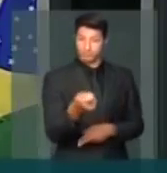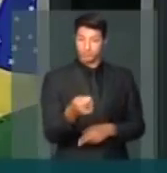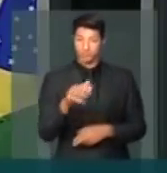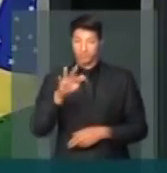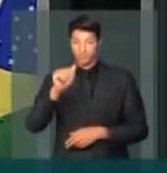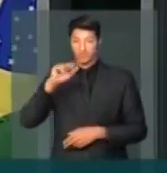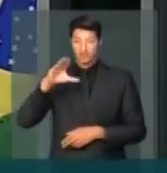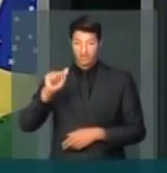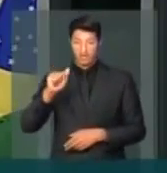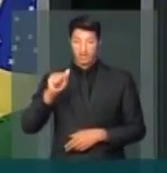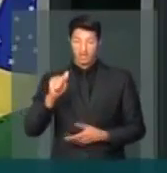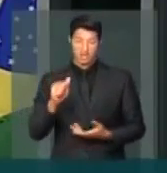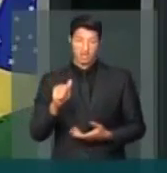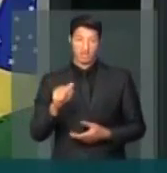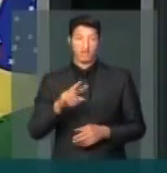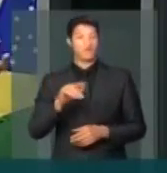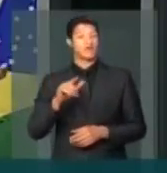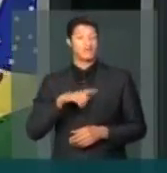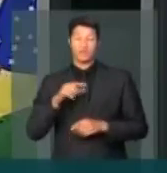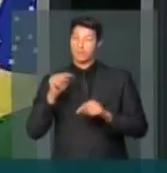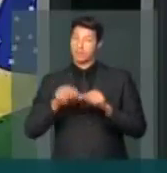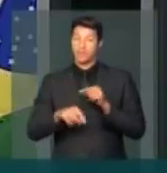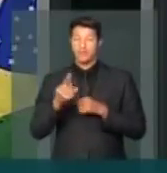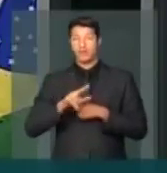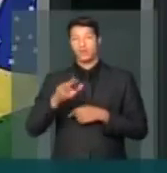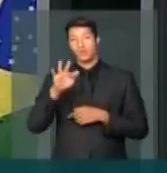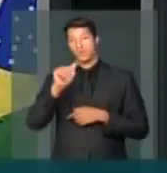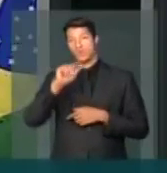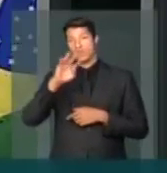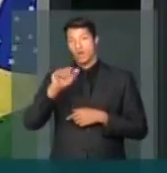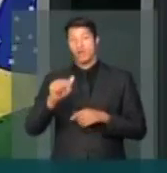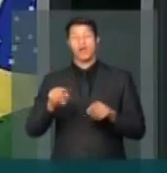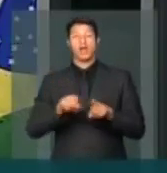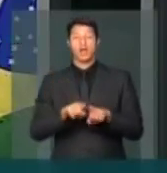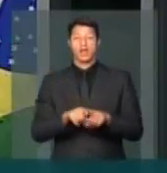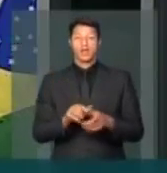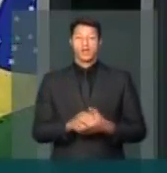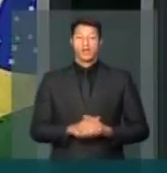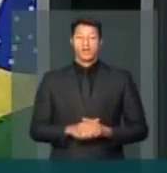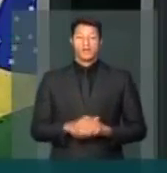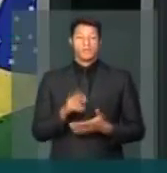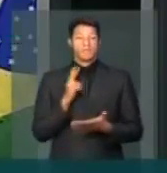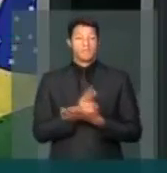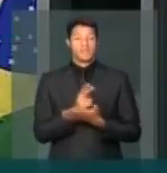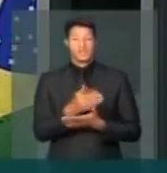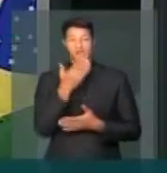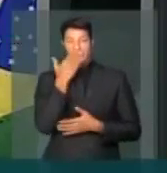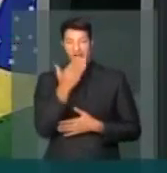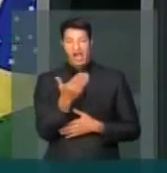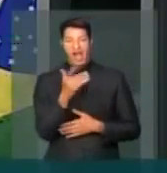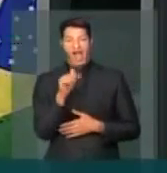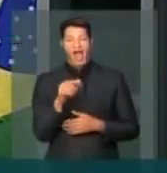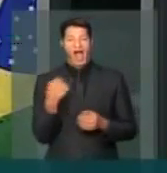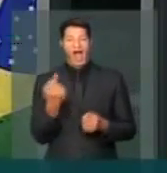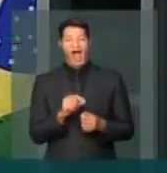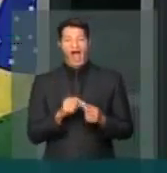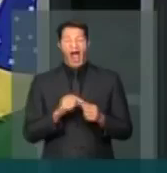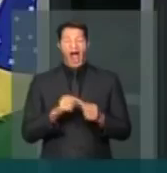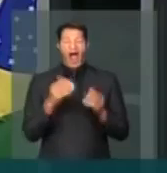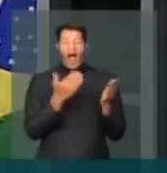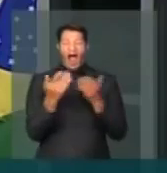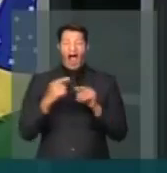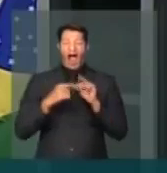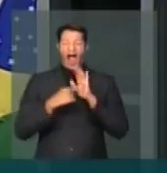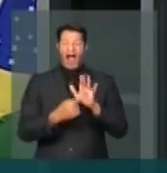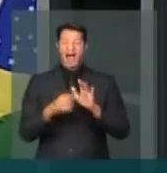por facas, vai ter que proibir o uso de facas também. Da mesma forma, a gente faz esse paralelo